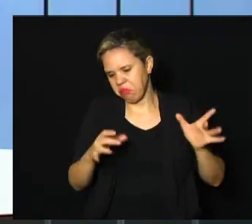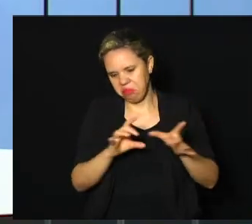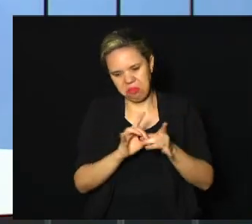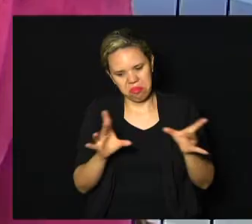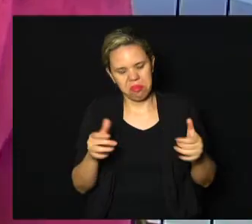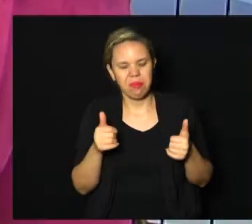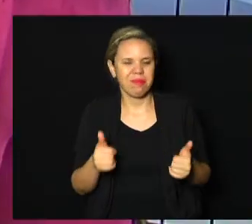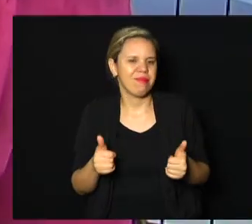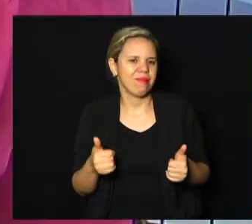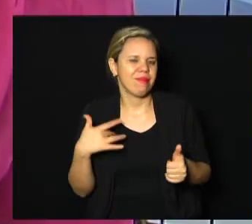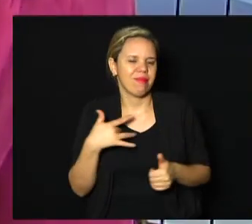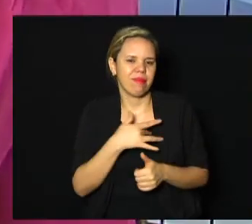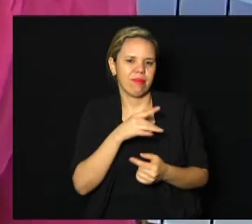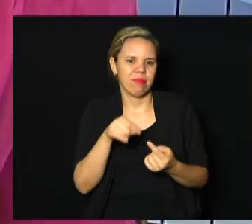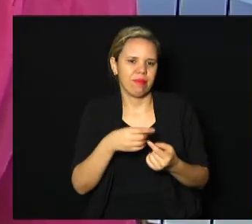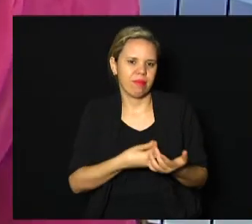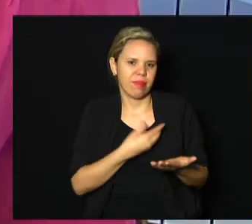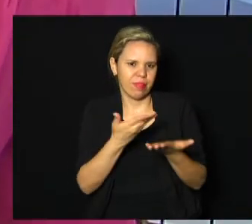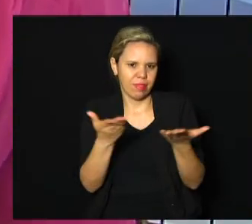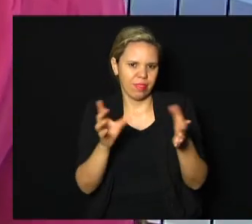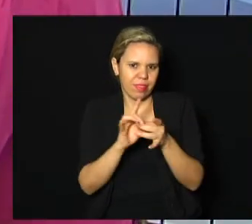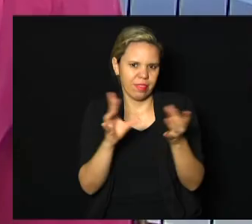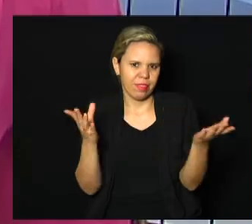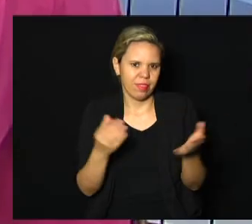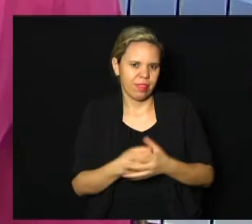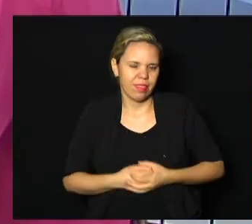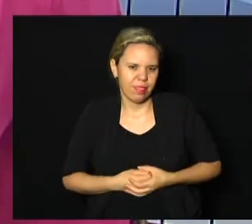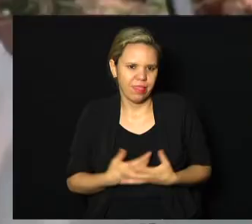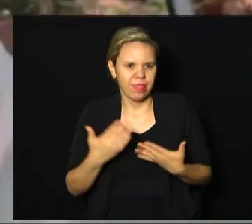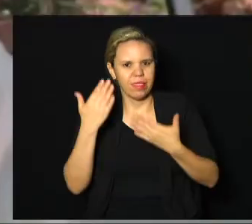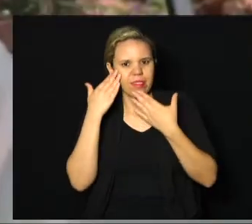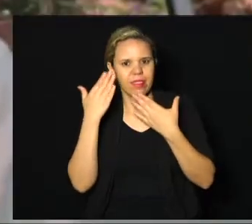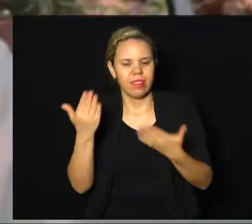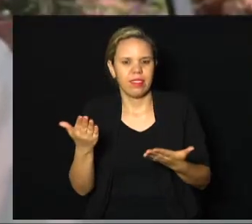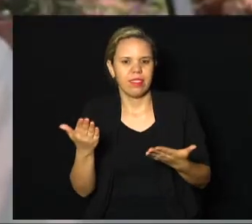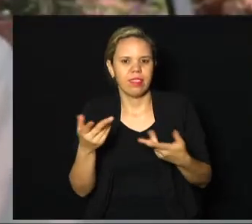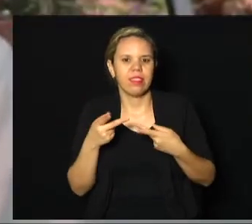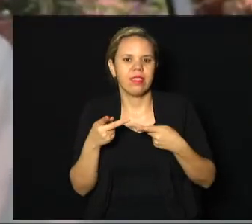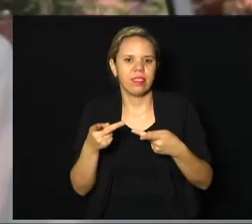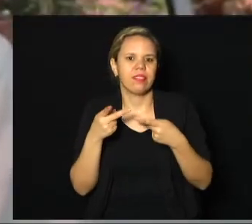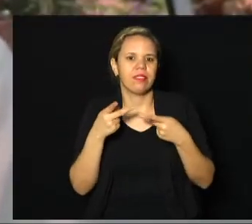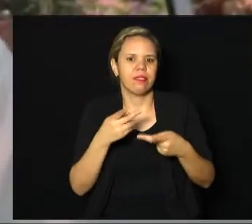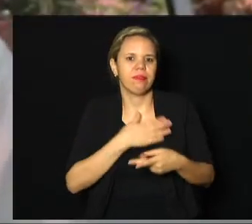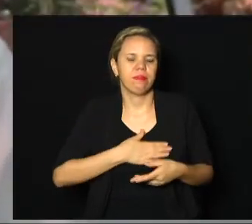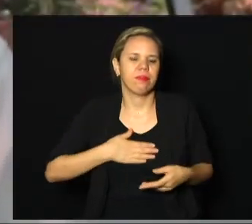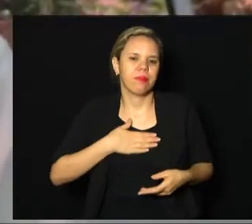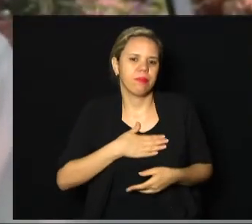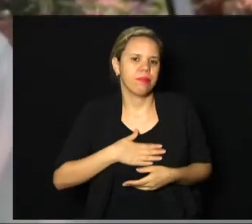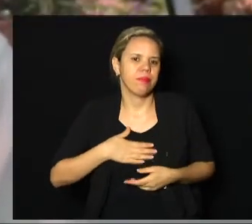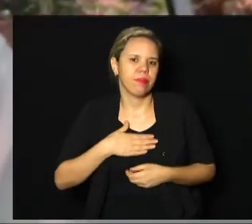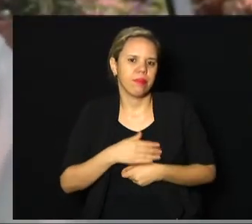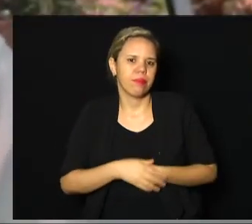tá bom? O Saúde é Vida do senhor. Obrigado pelo convite, foi um prazer.